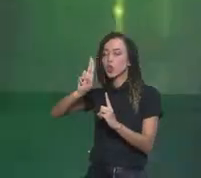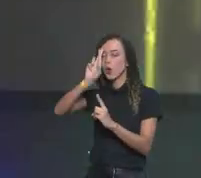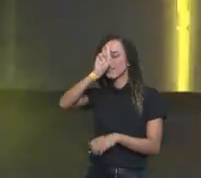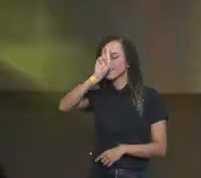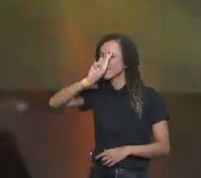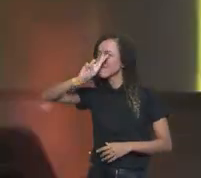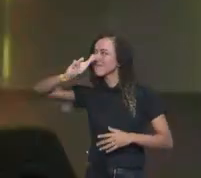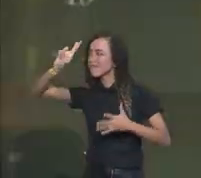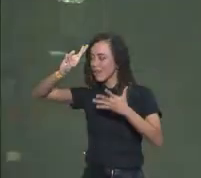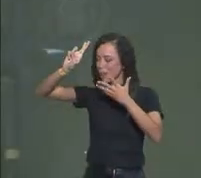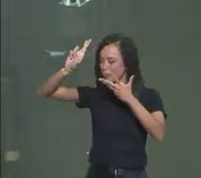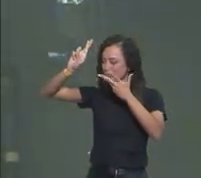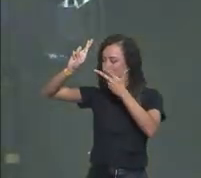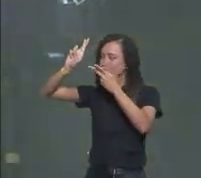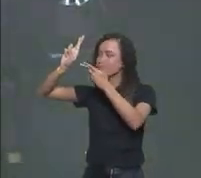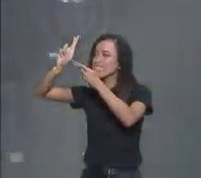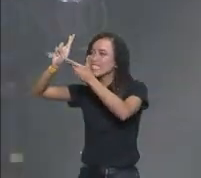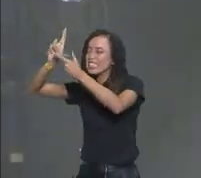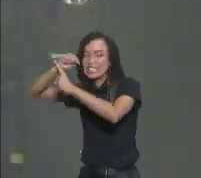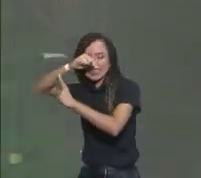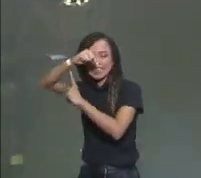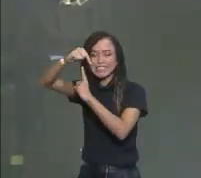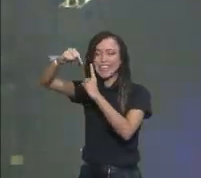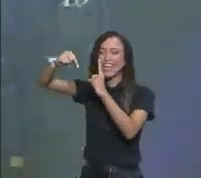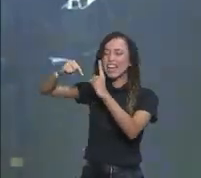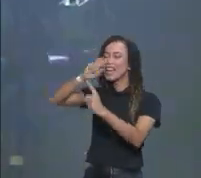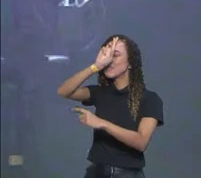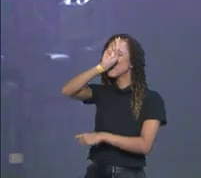nosso senhor Jesus